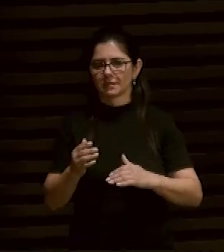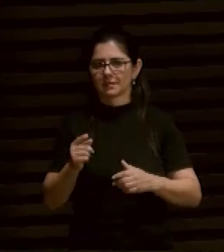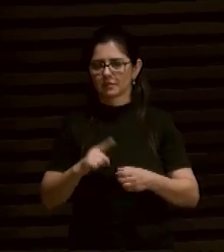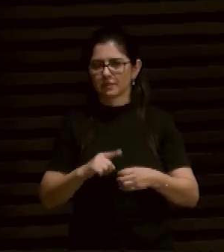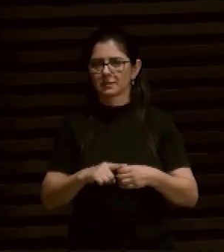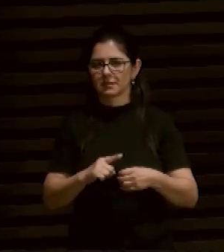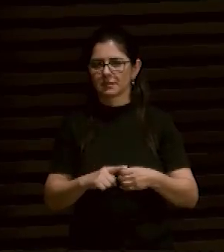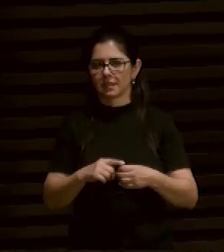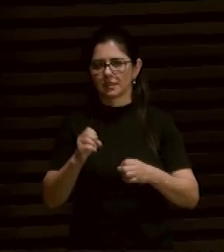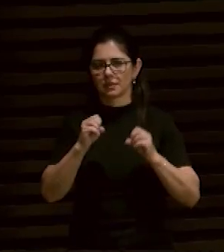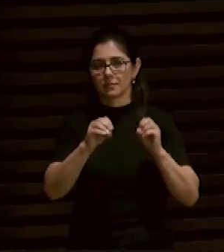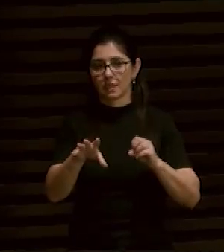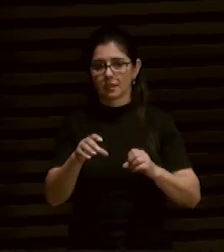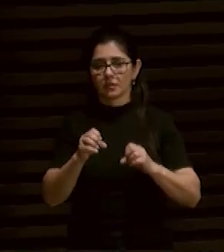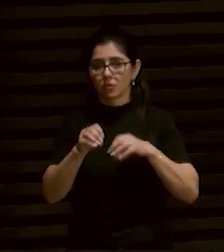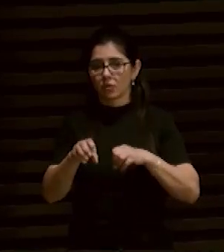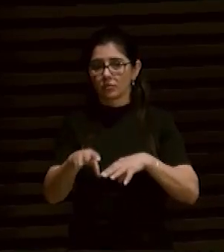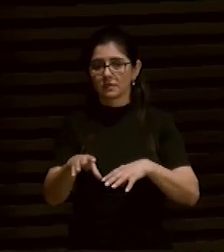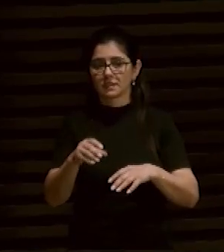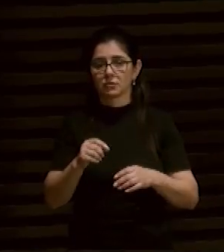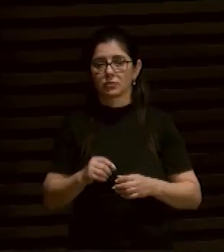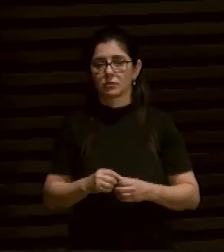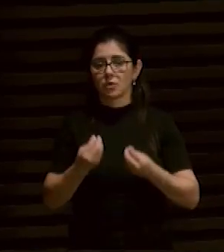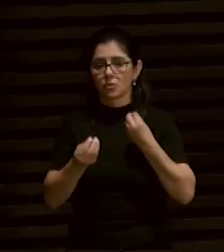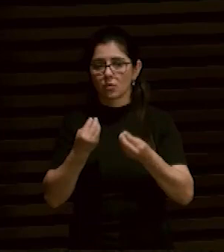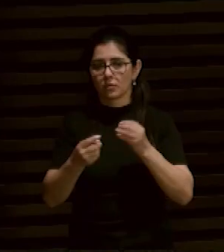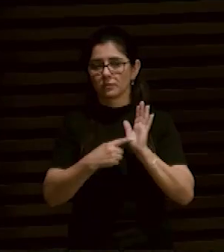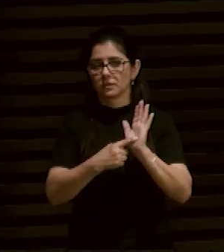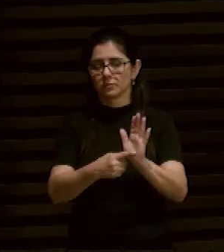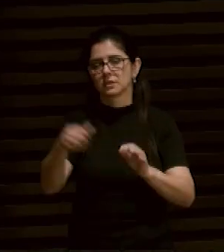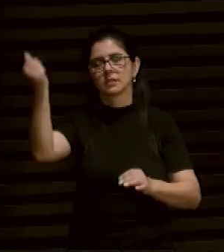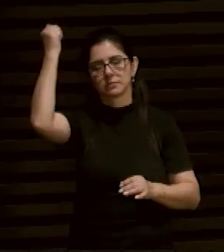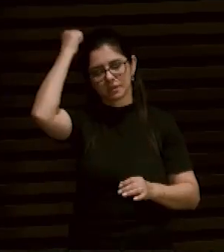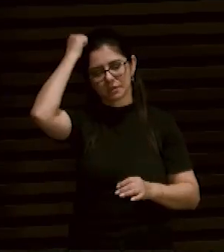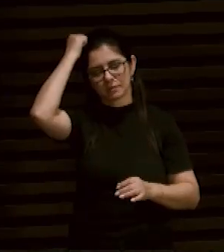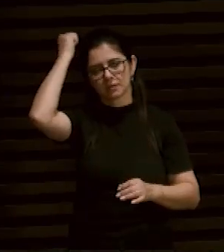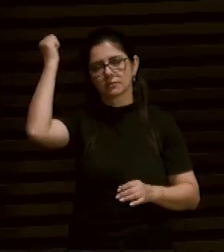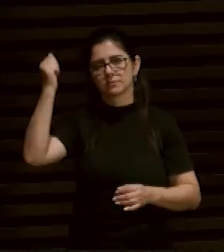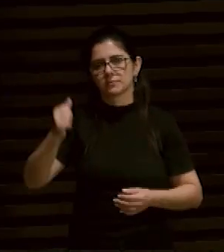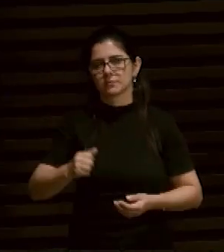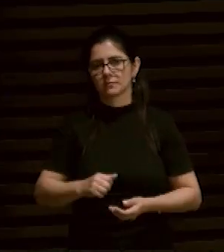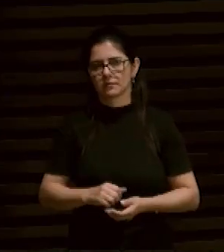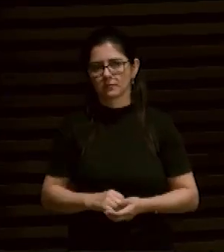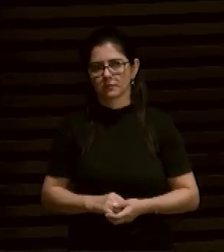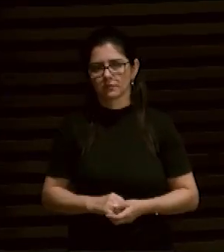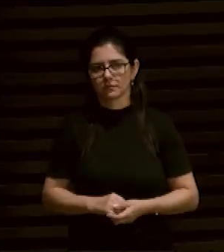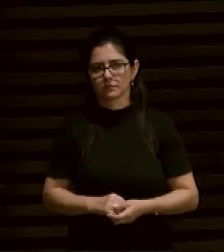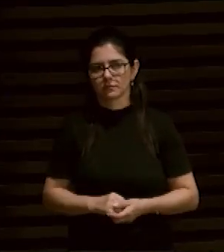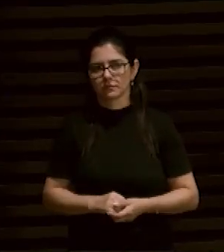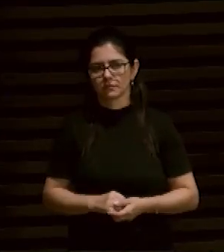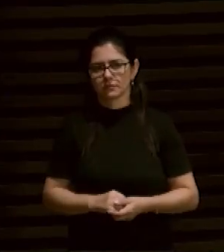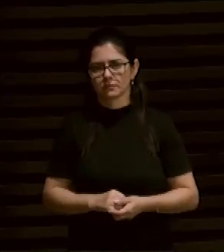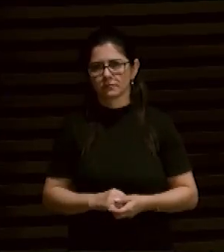eles poderiam manifestar um ato de arrependimento para com Deus. Eles se vestiram com roupas feitas de pano de saco.